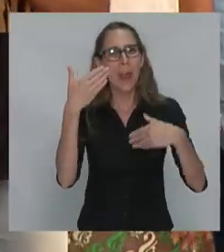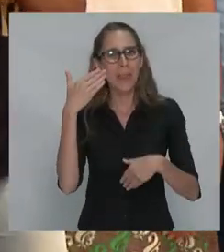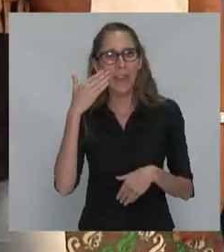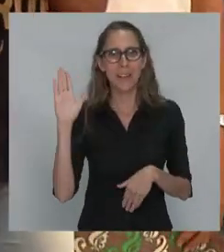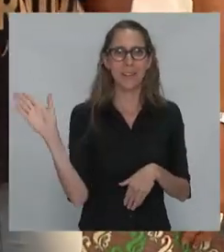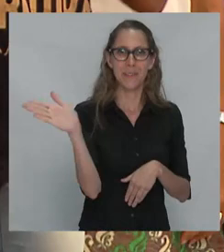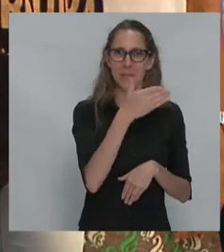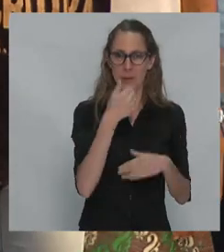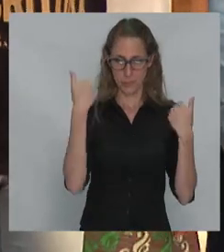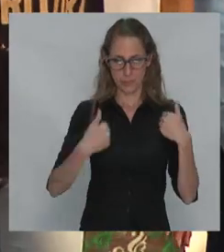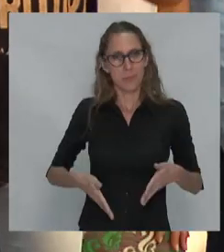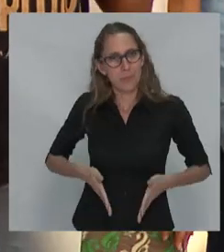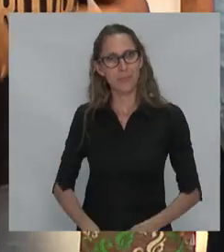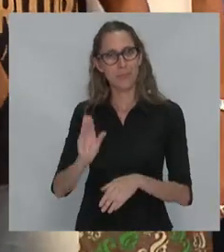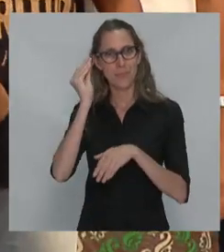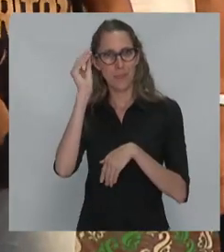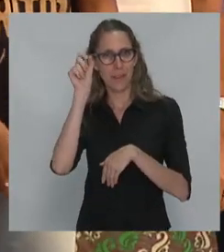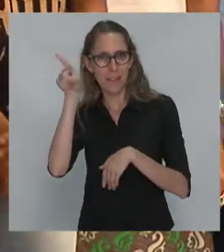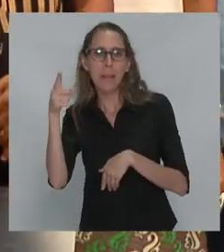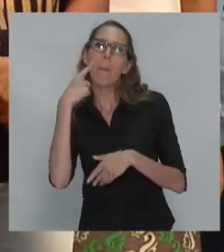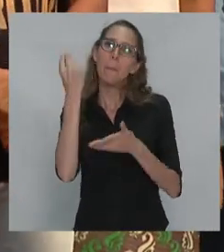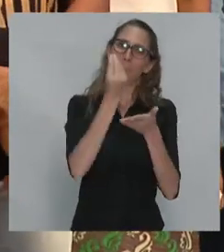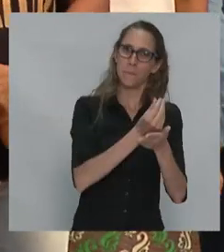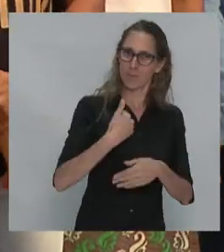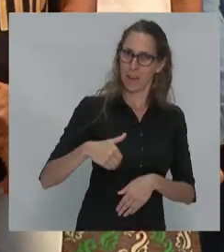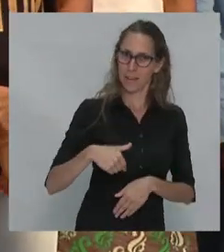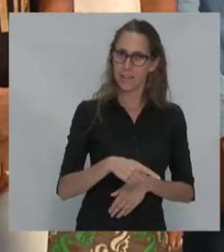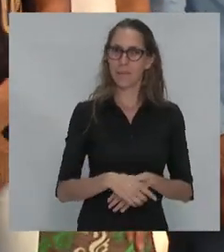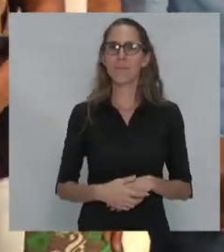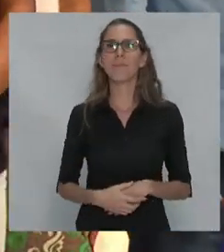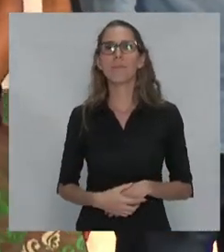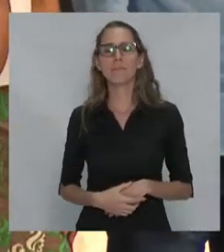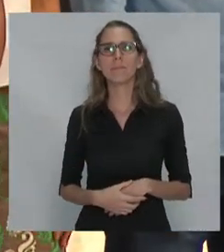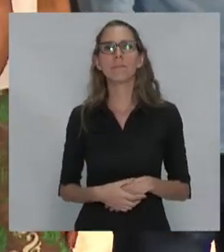Sou brasileira e moradora da Argentina, faço jornalismo na UNDAV.